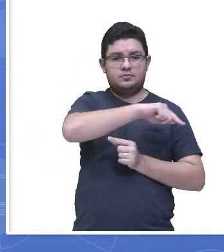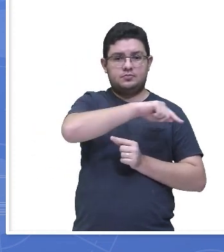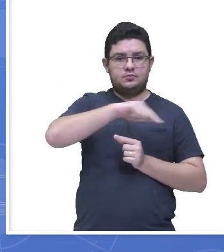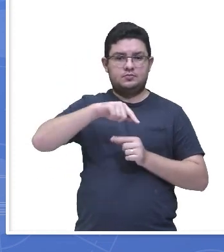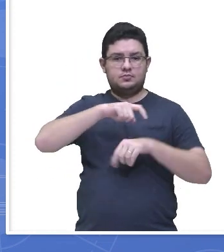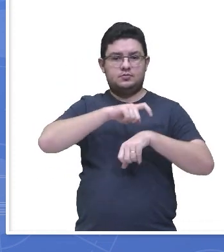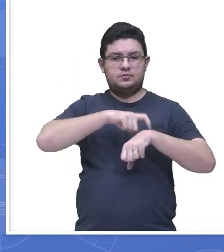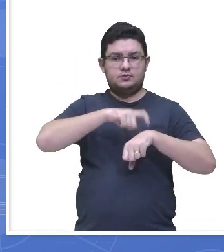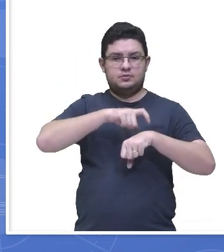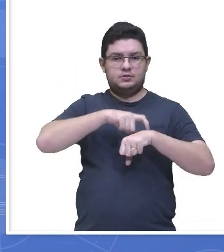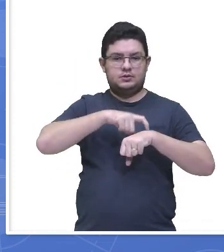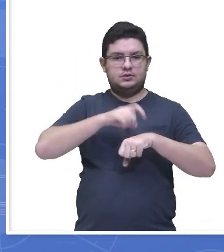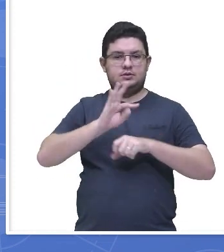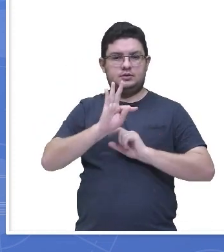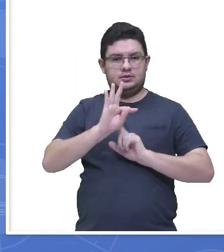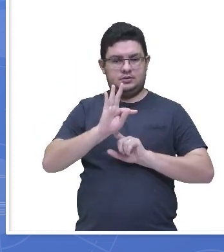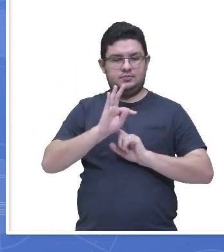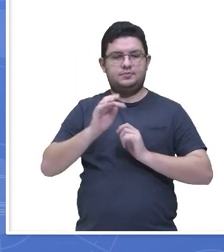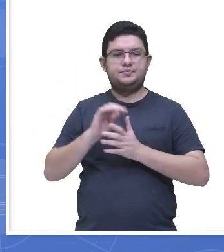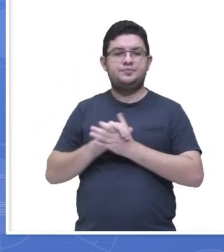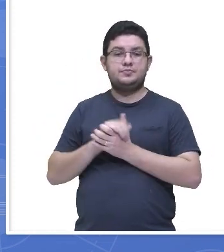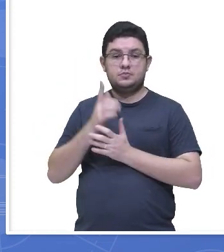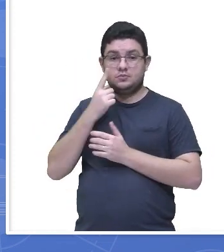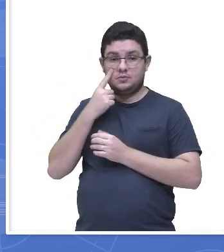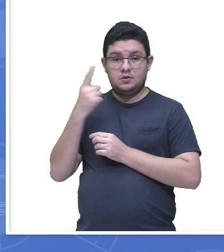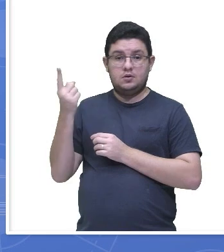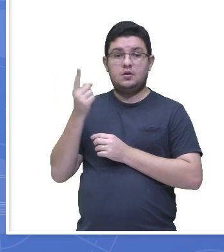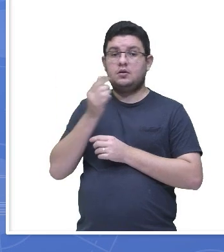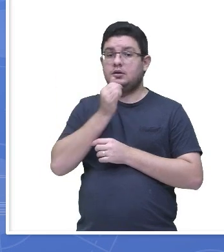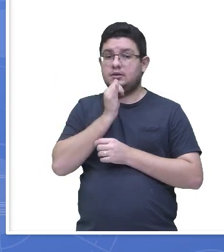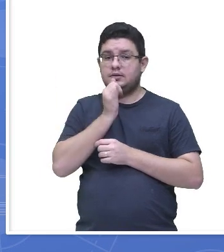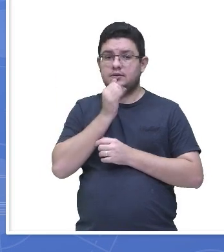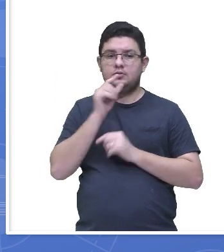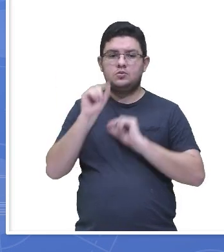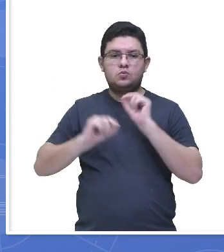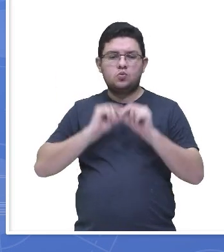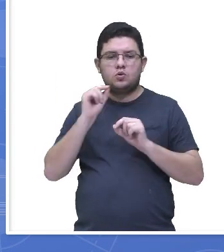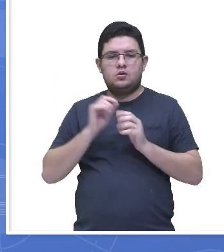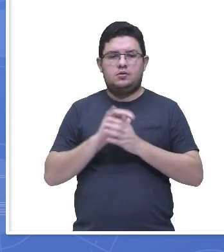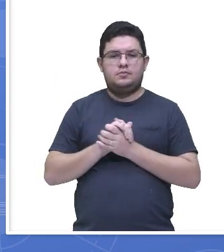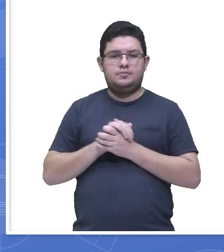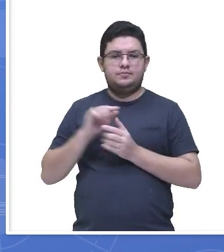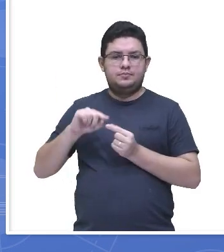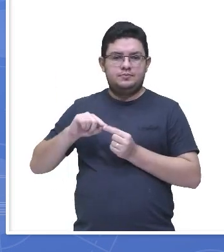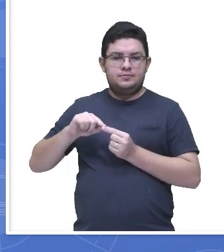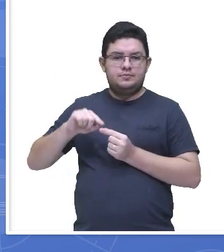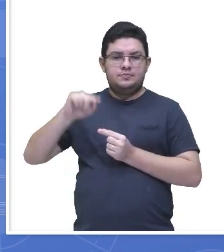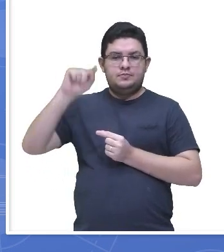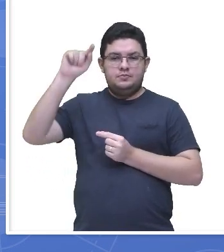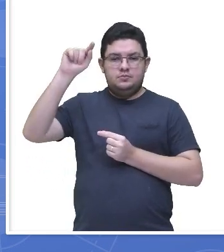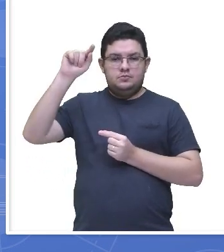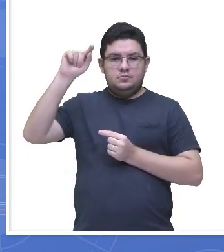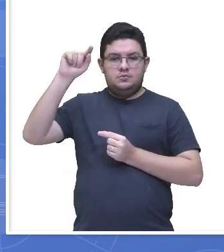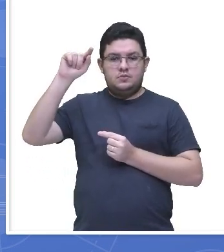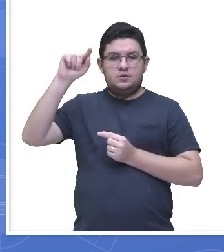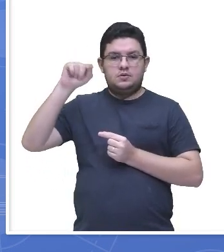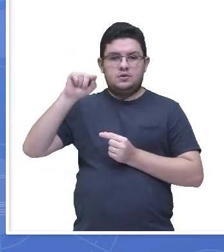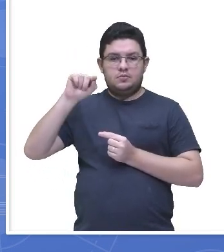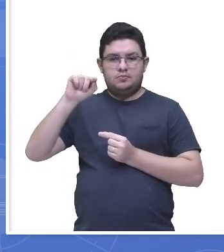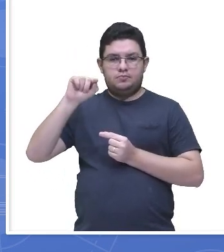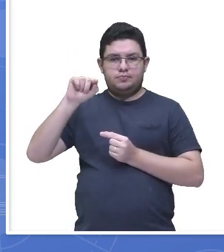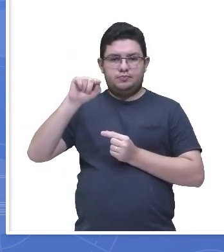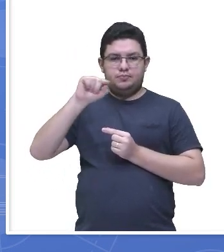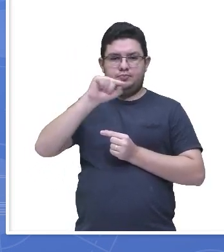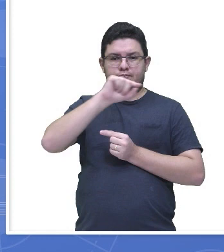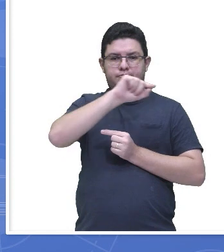no caso nós temos uma função constante, né? Onde a reta é paralela ao eixo dos tempos. Nesse caso